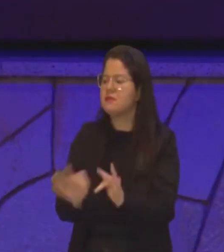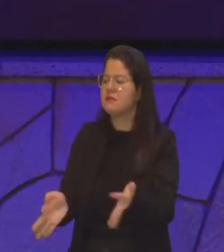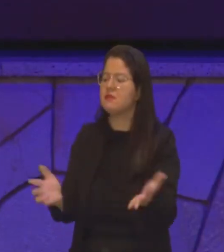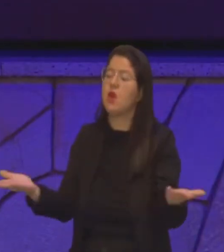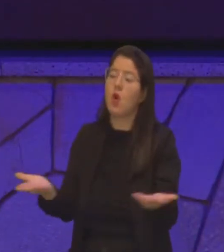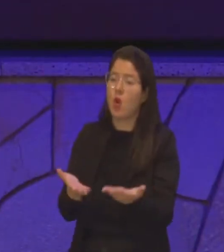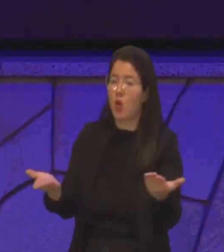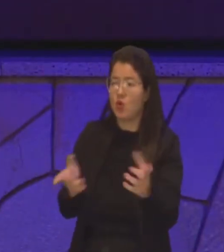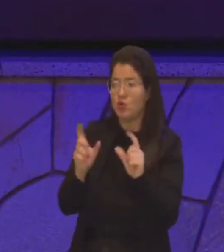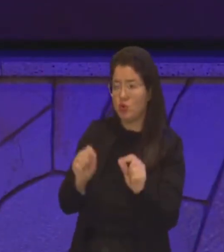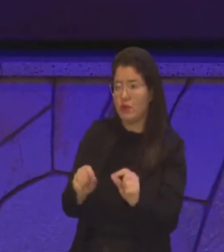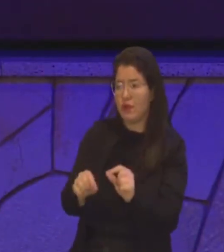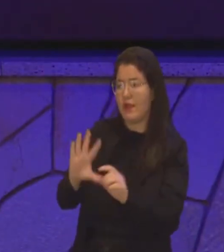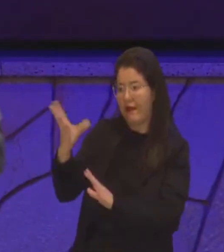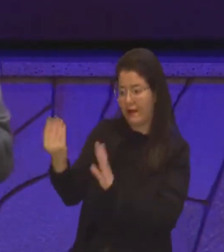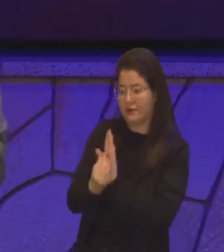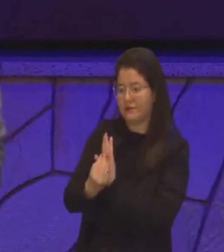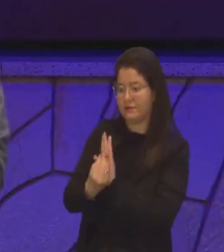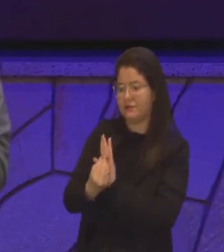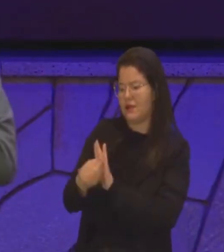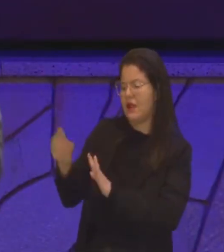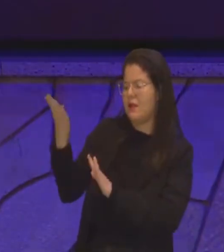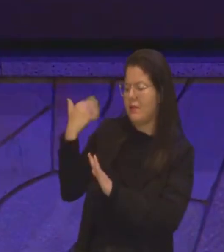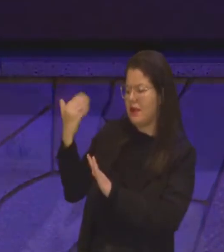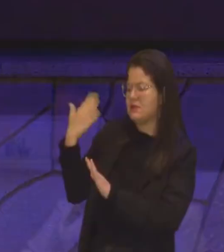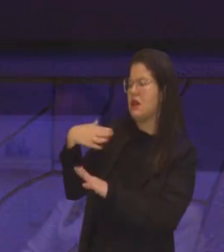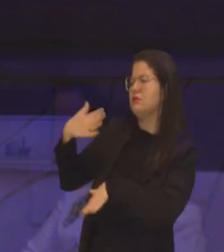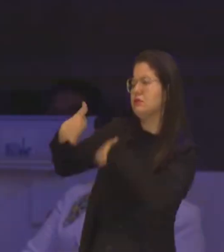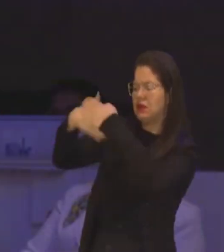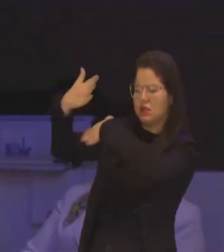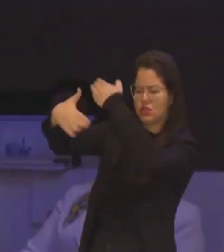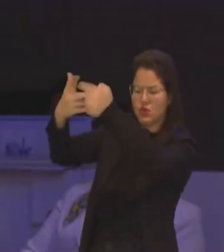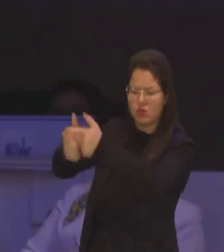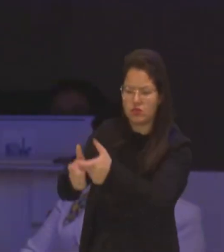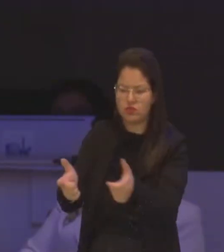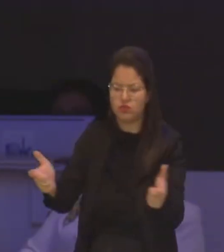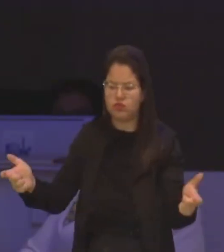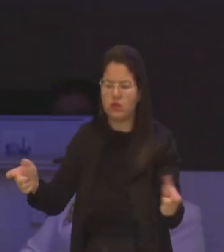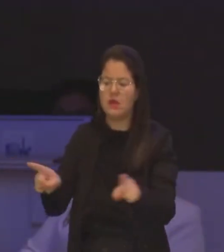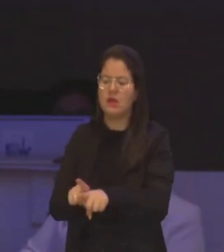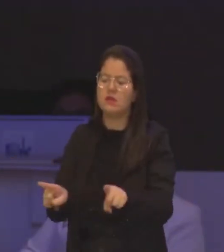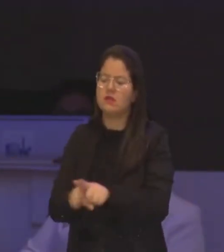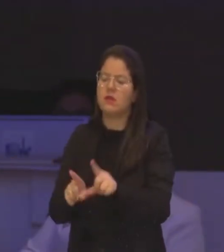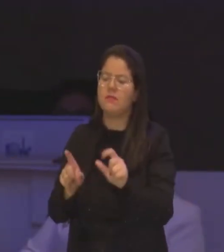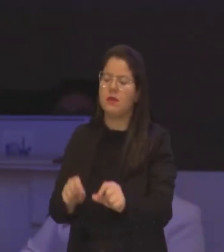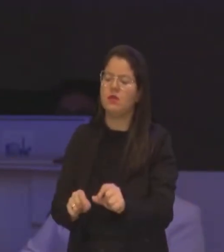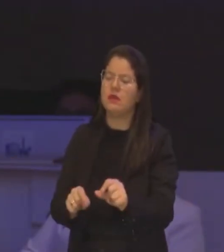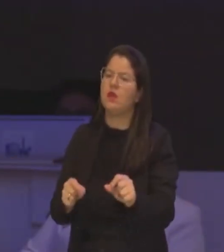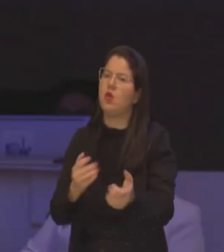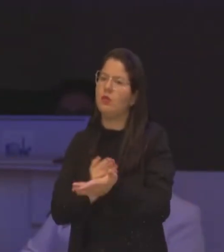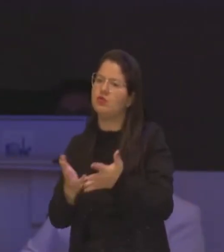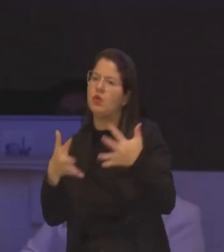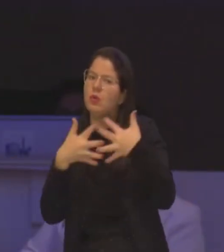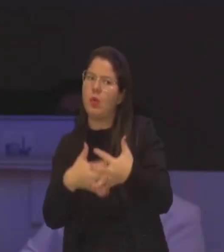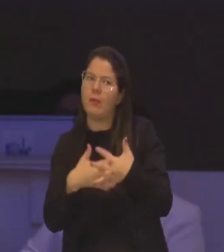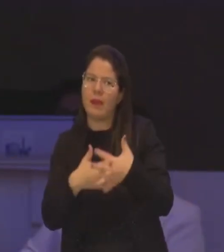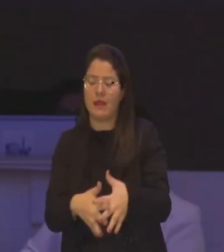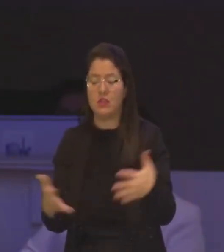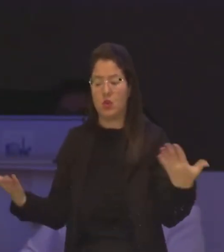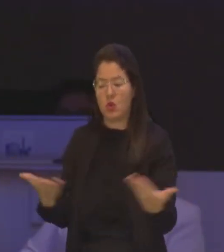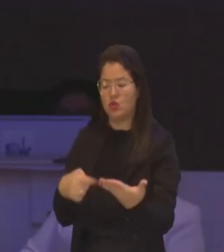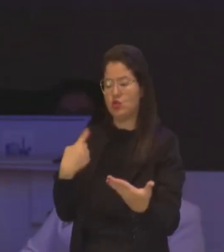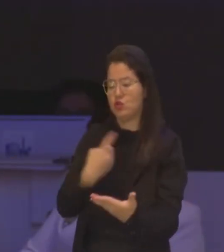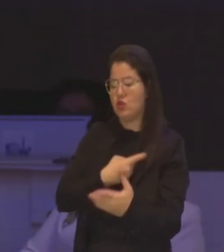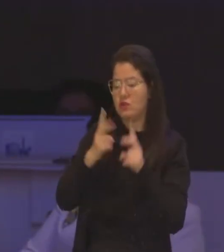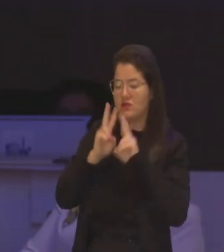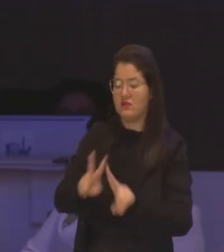que outrora também, diante de todo o crescimento e expansão, também começou a se tornar complexa, agora nós olhamos